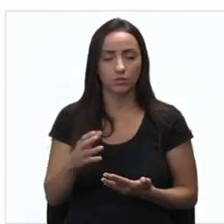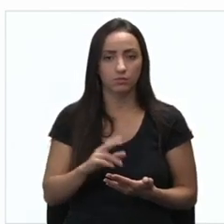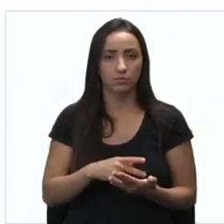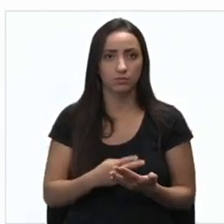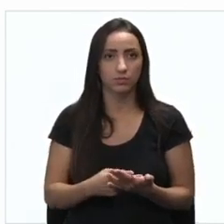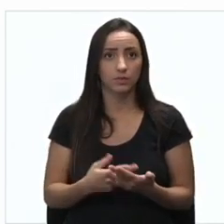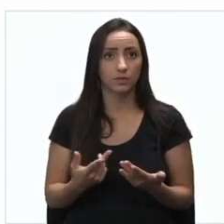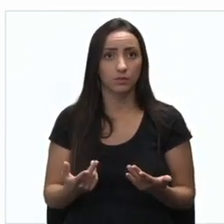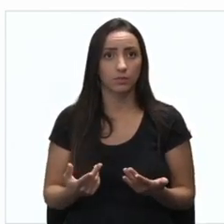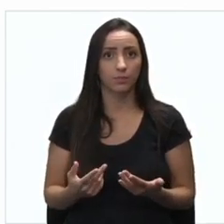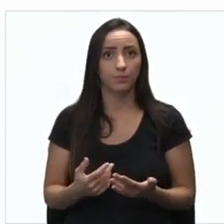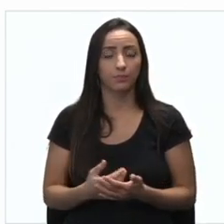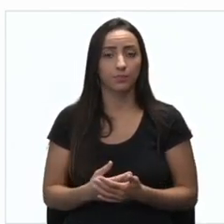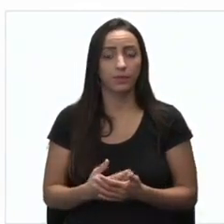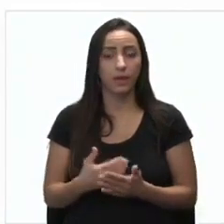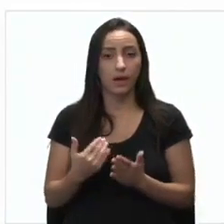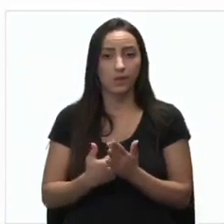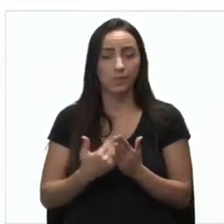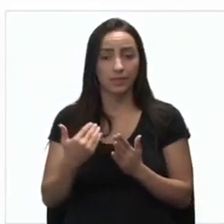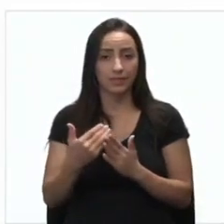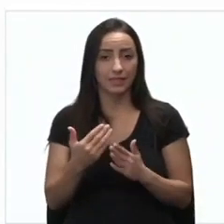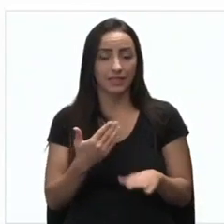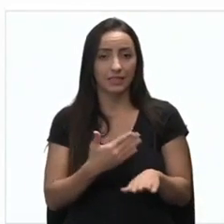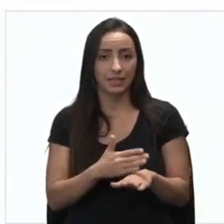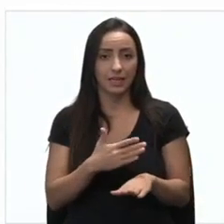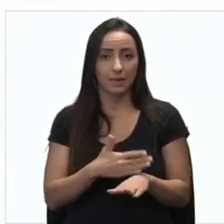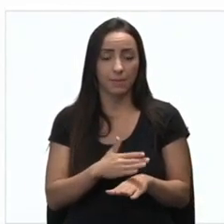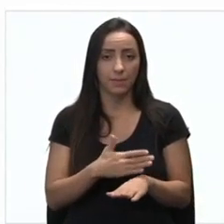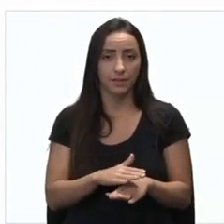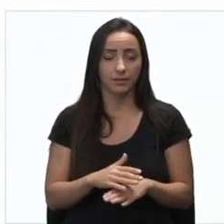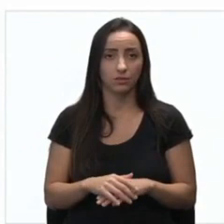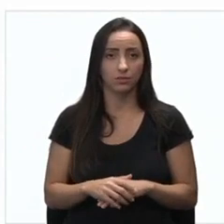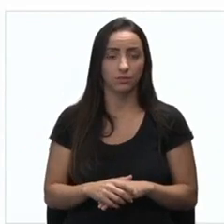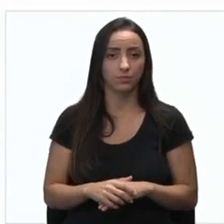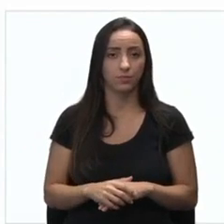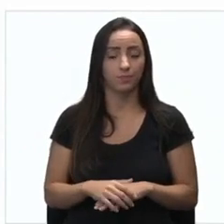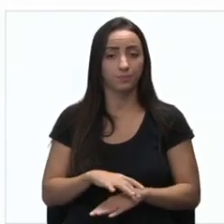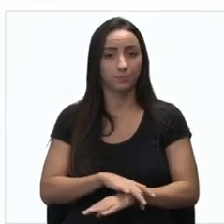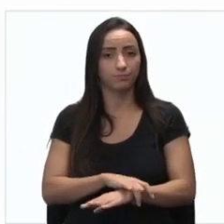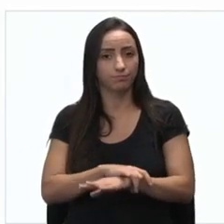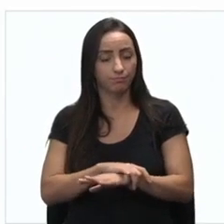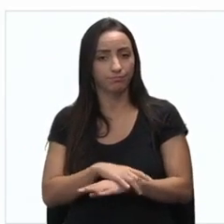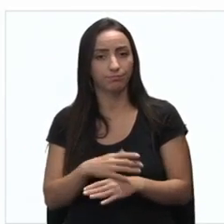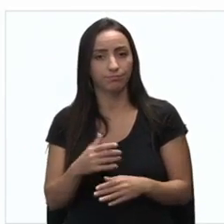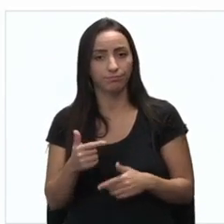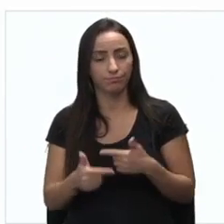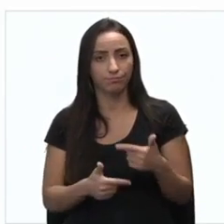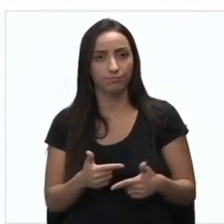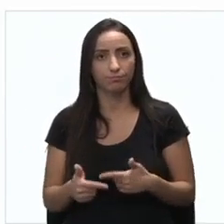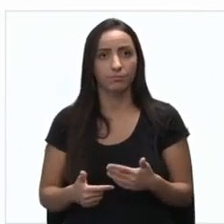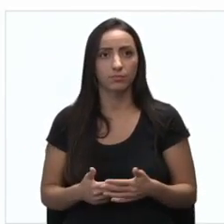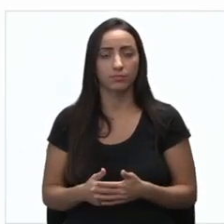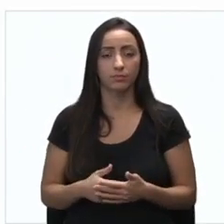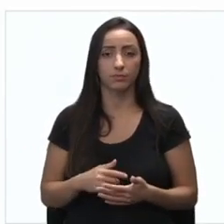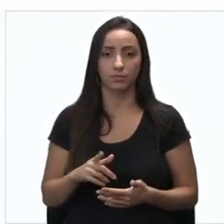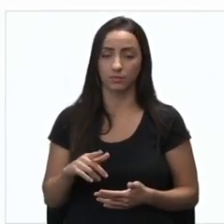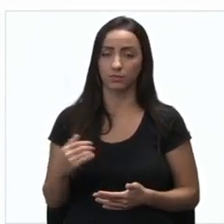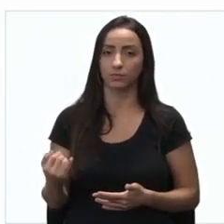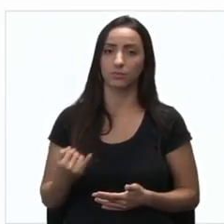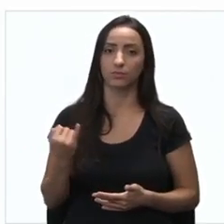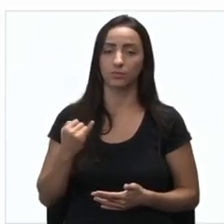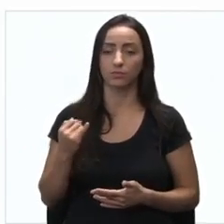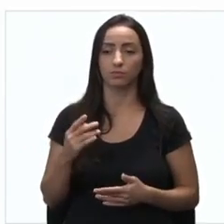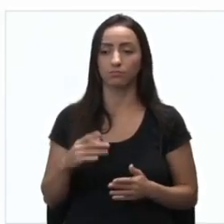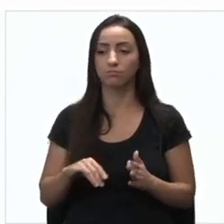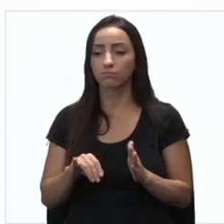horas dedicadas ao treinamento na segurança do trabalho. Então, é fundamental